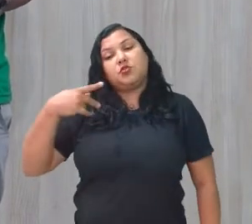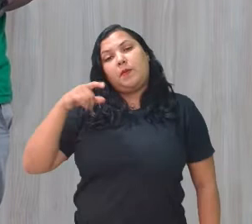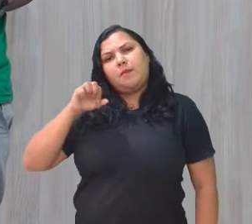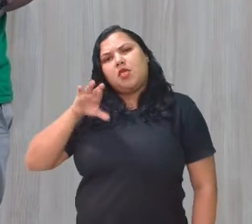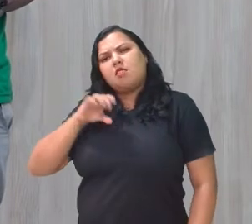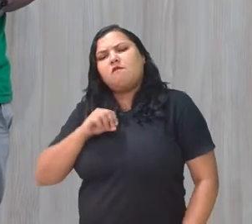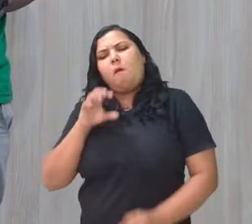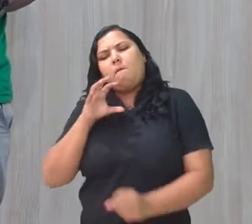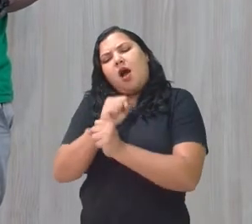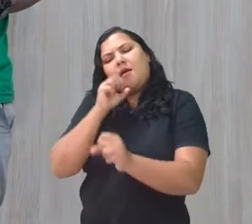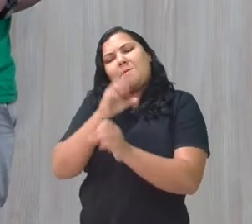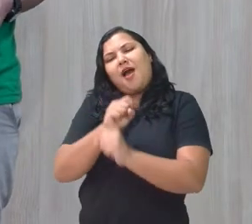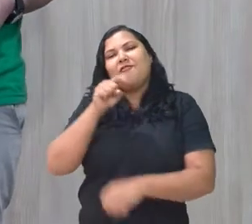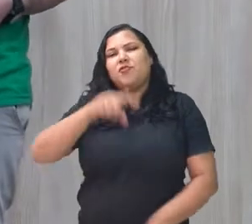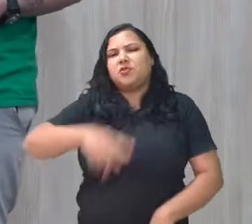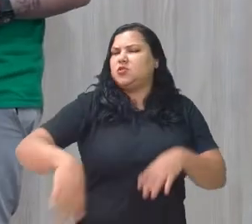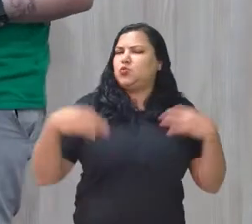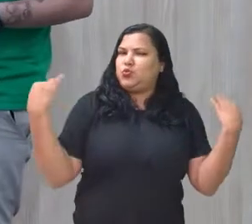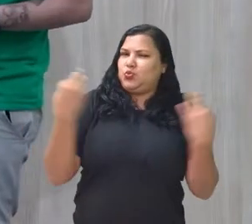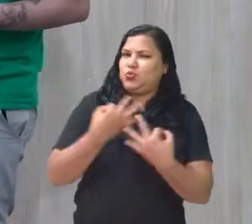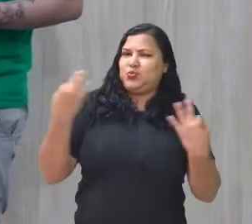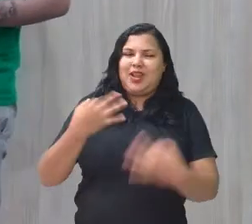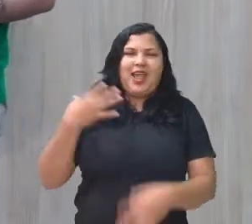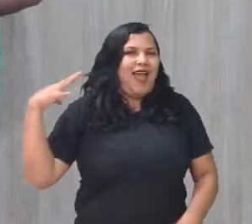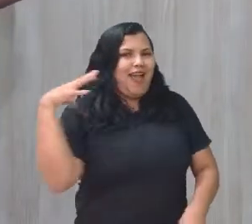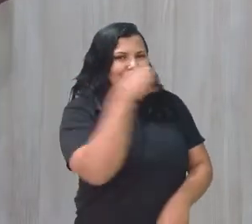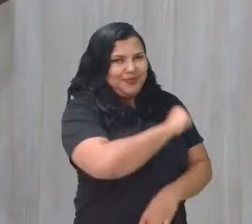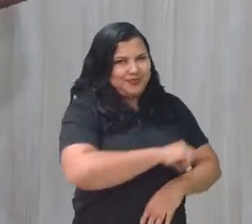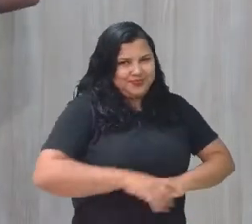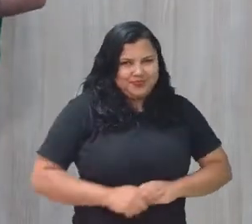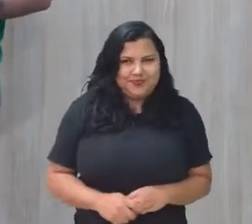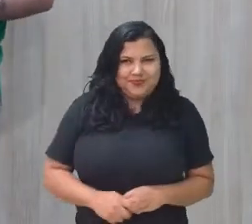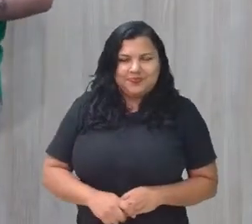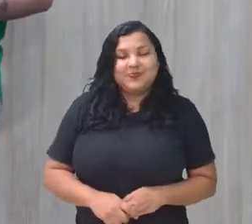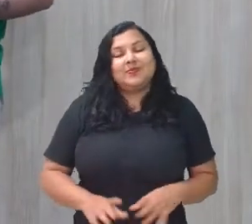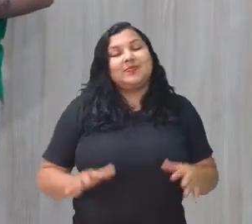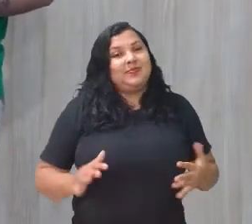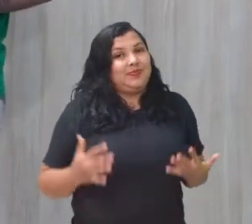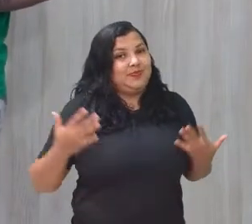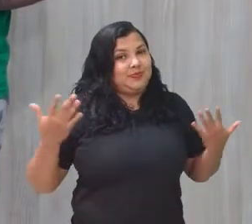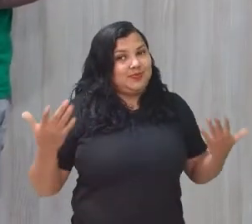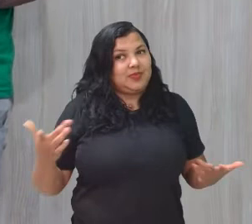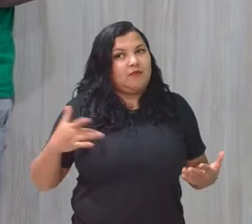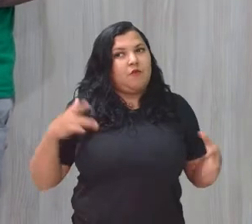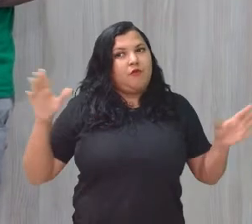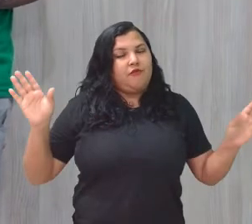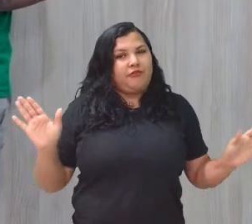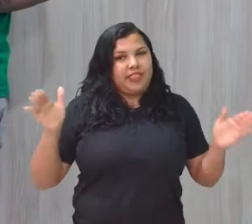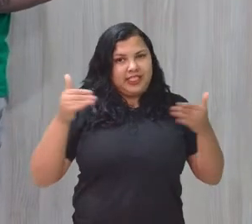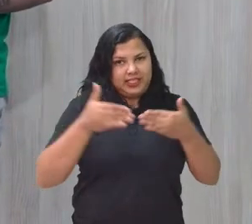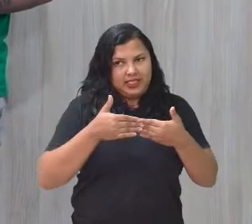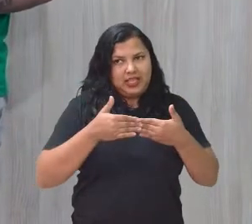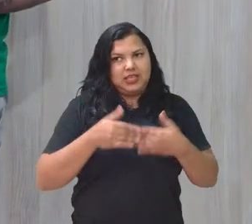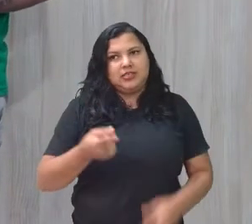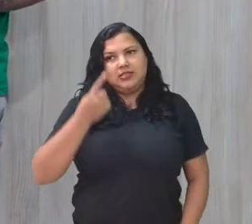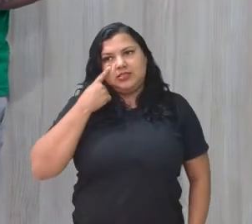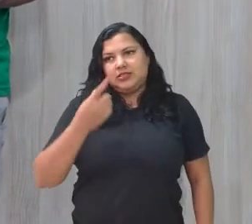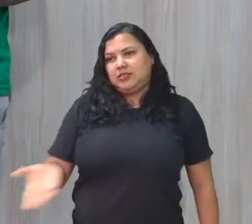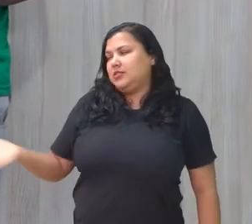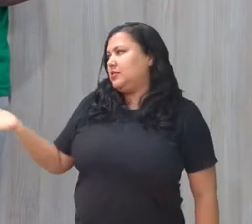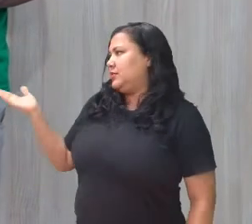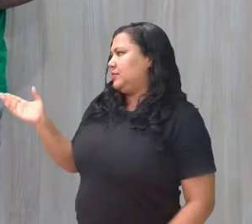você vai conseguir, ó, desenrolar muito mais rápido, tá certo? Então, vamos fechar esse bloco aqui,